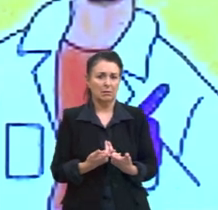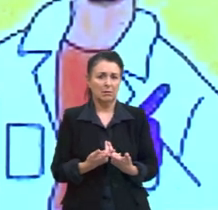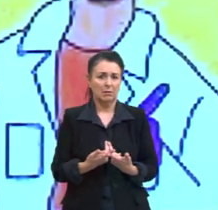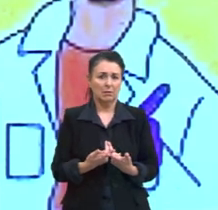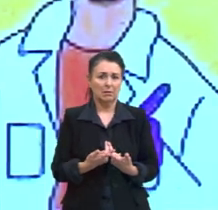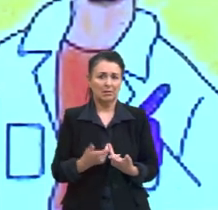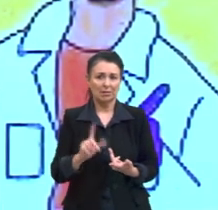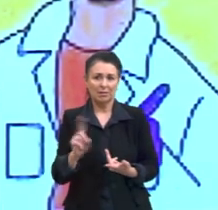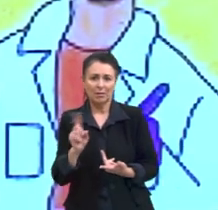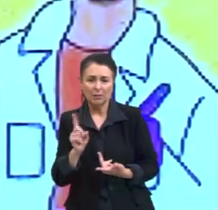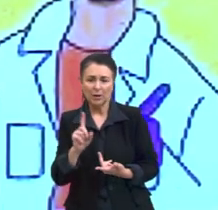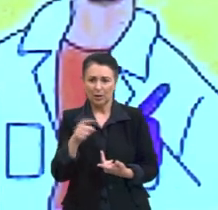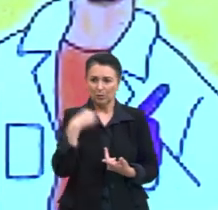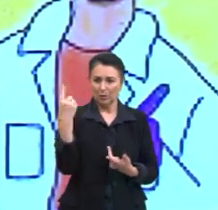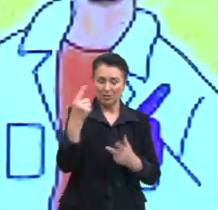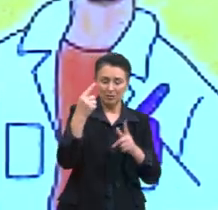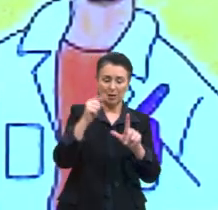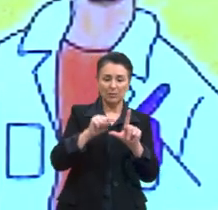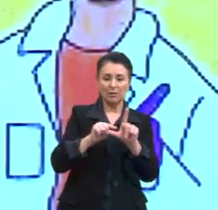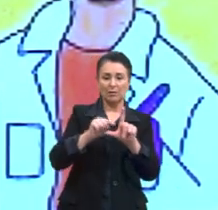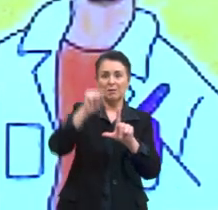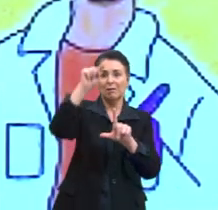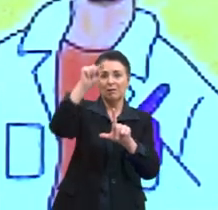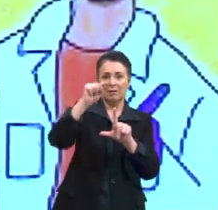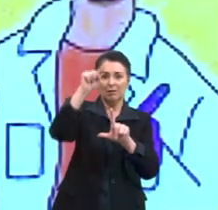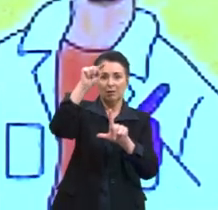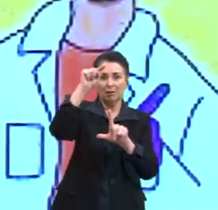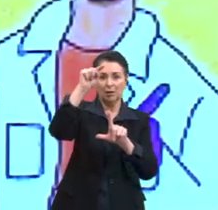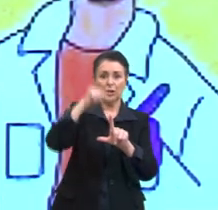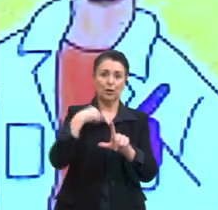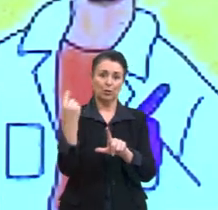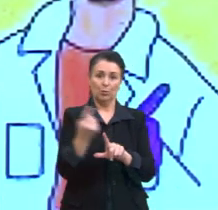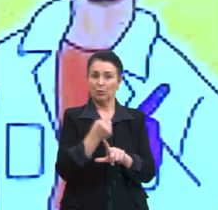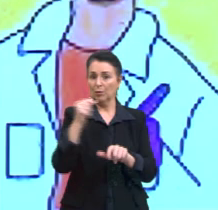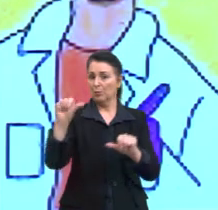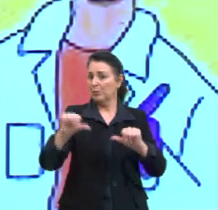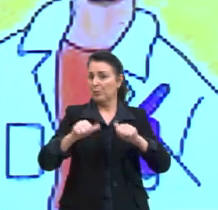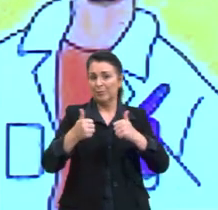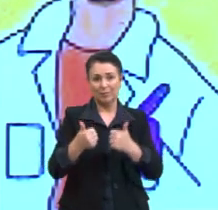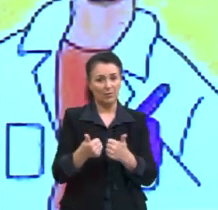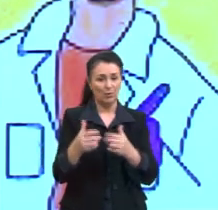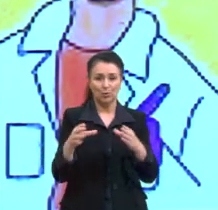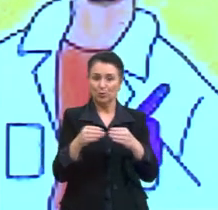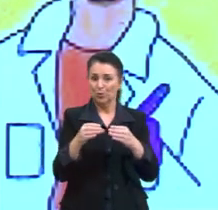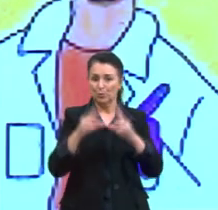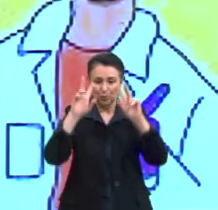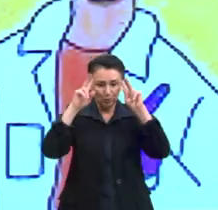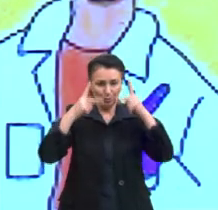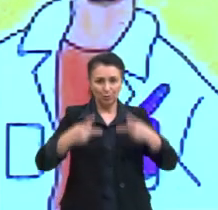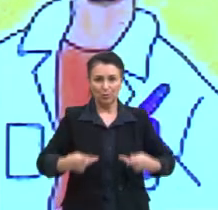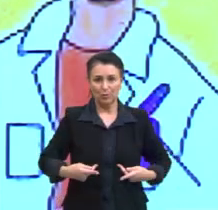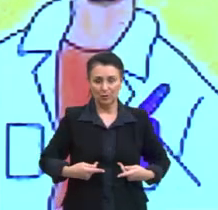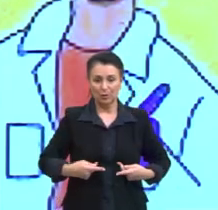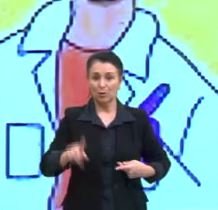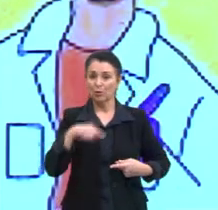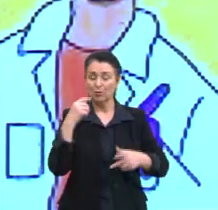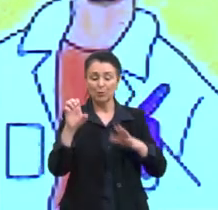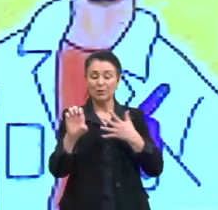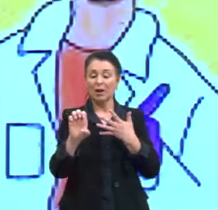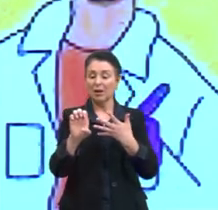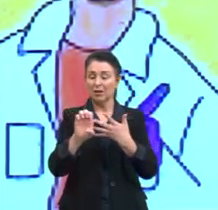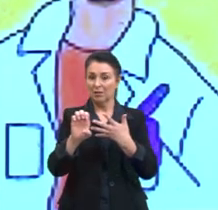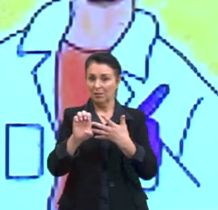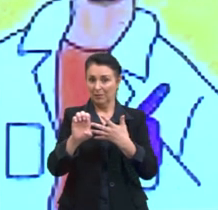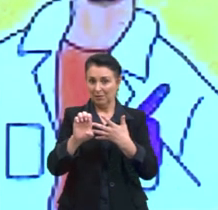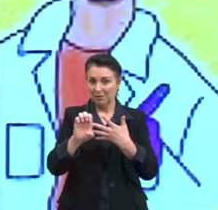não é nós estamos em cima que não somos melhor está nós estamos em cimas em cima porque nós somos a espécie mais recente